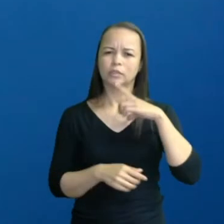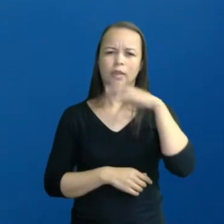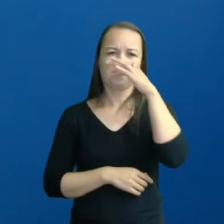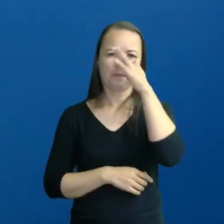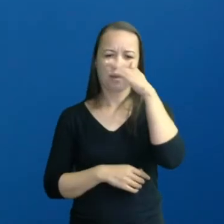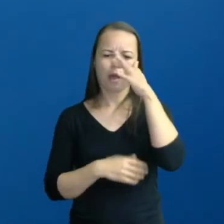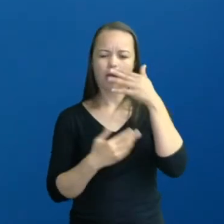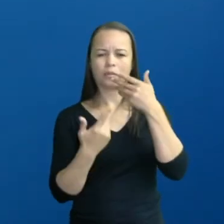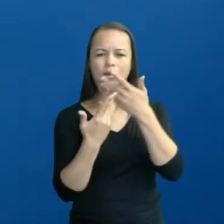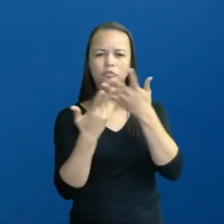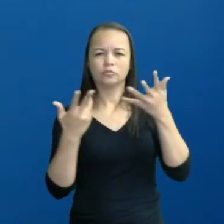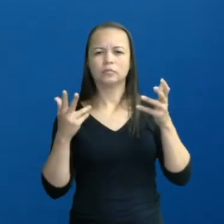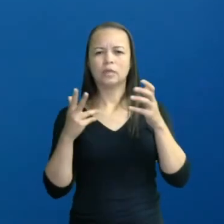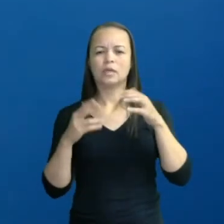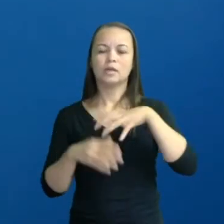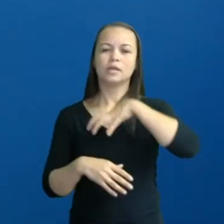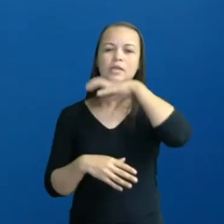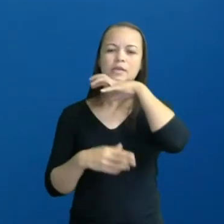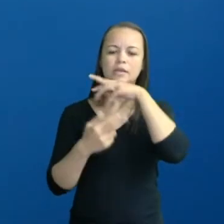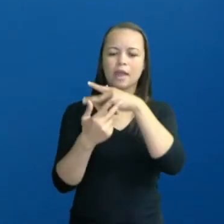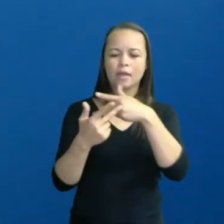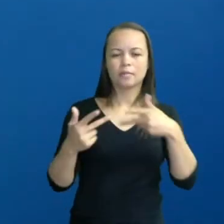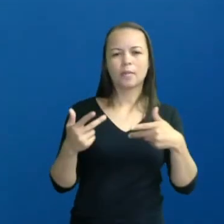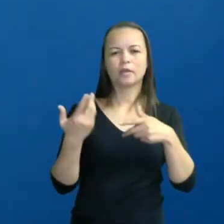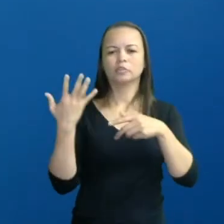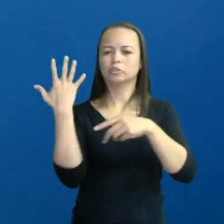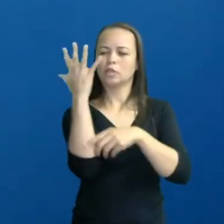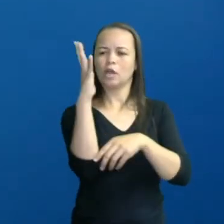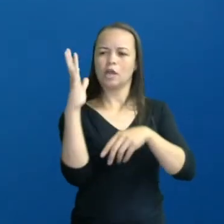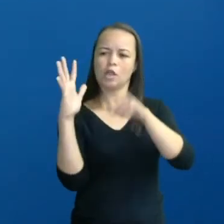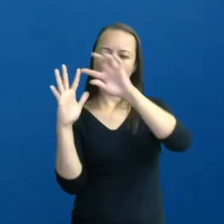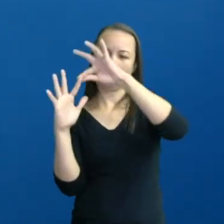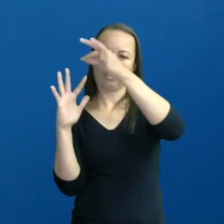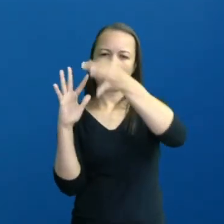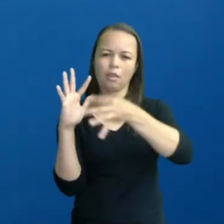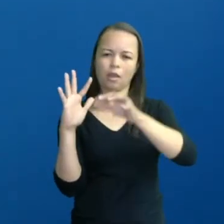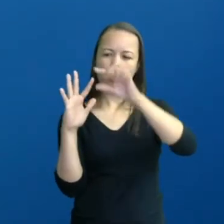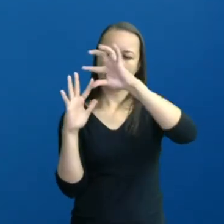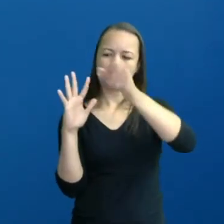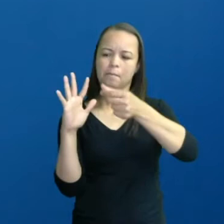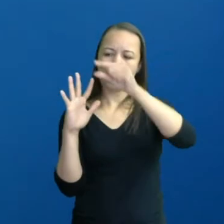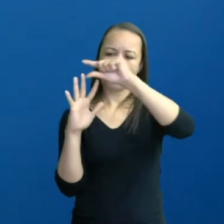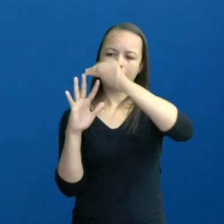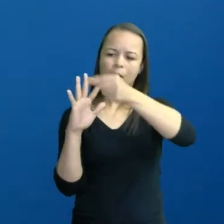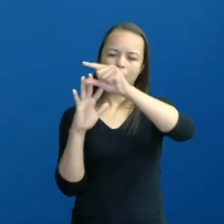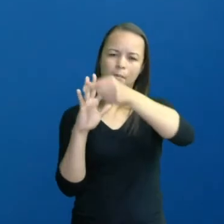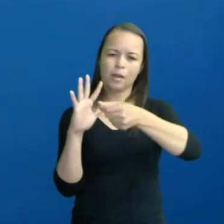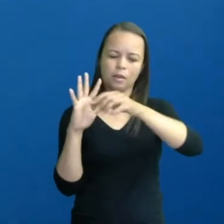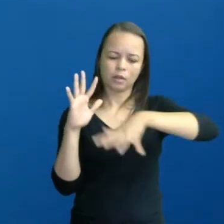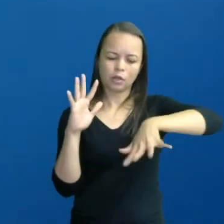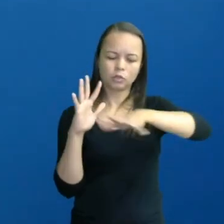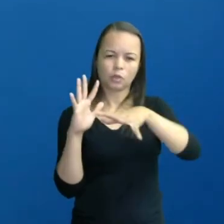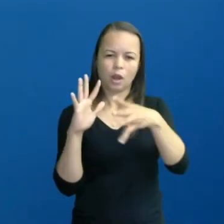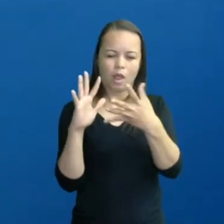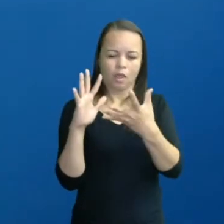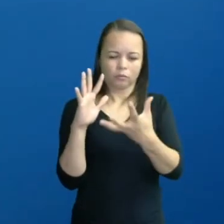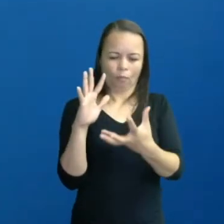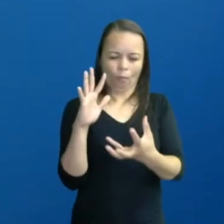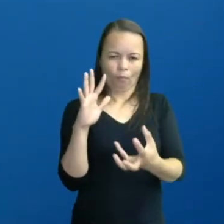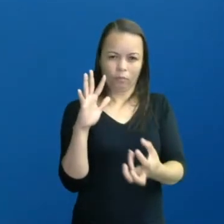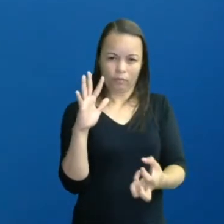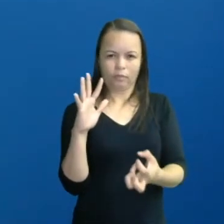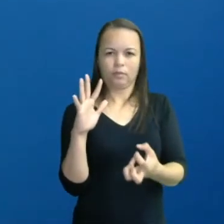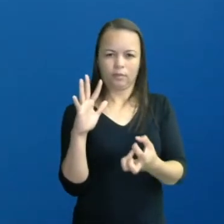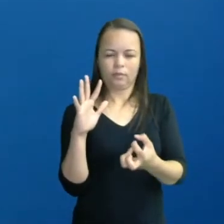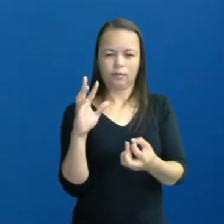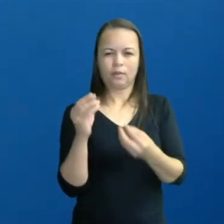animais, porque aí as folhas secas que caem, não pense que não prestam não. Elas quando elas são decompostas, né?